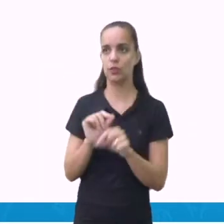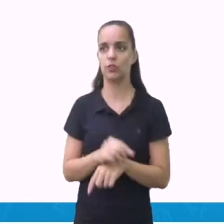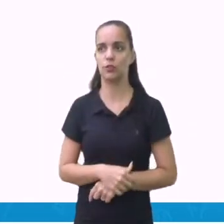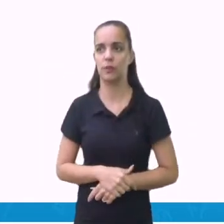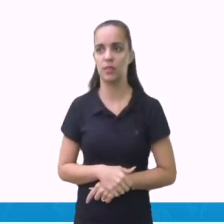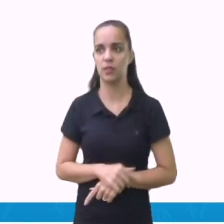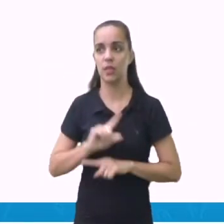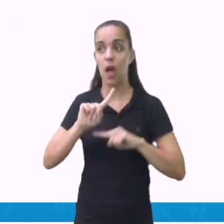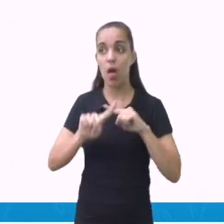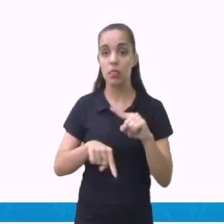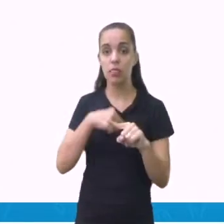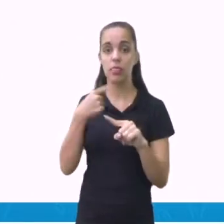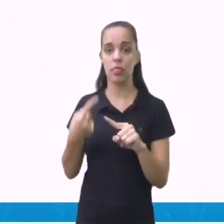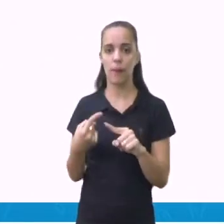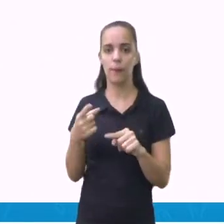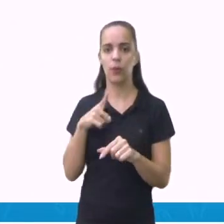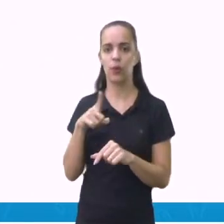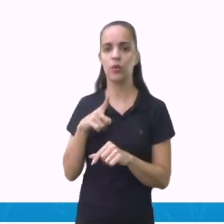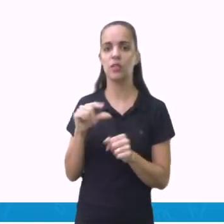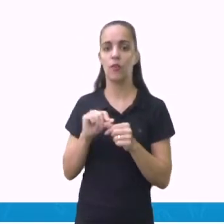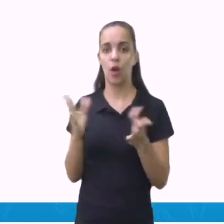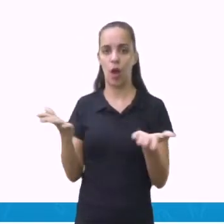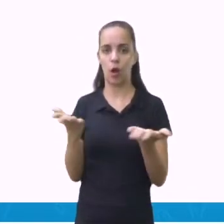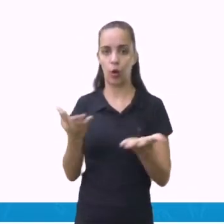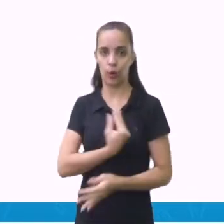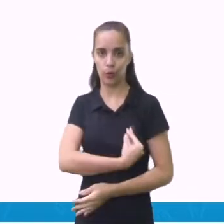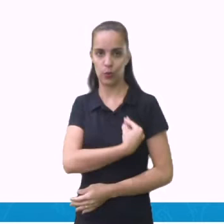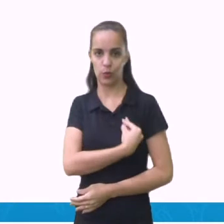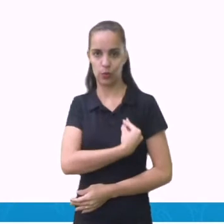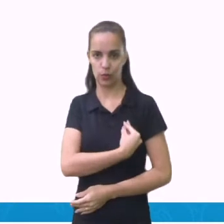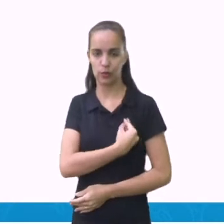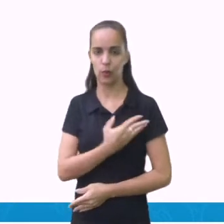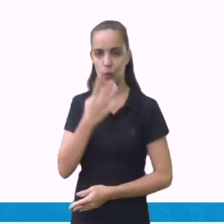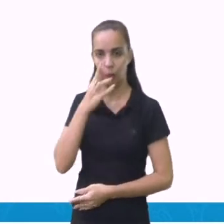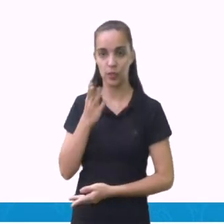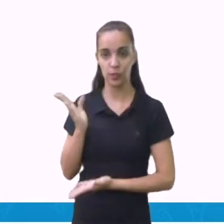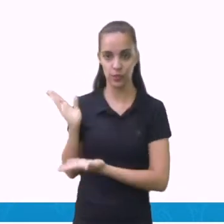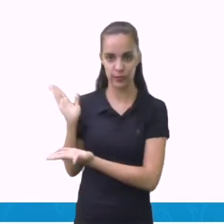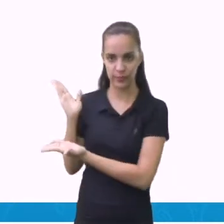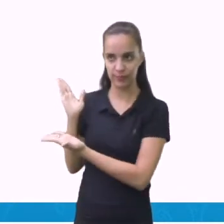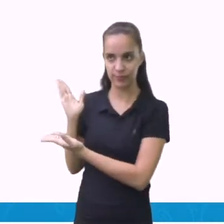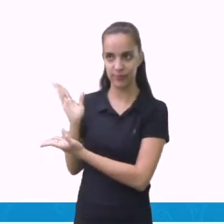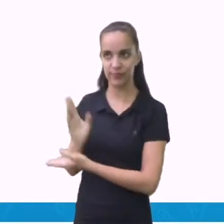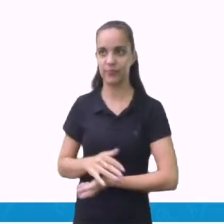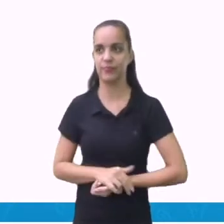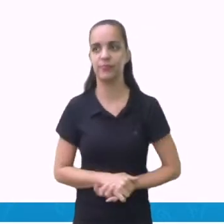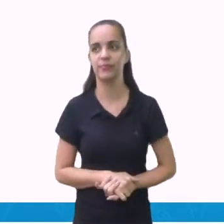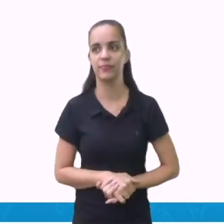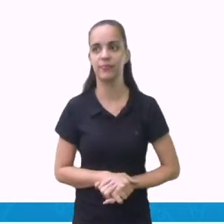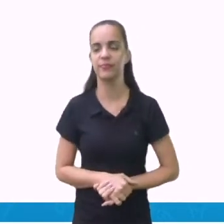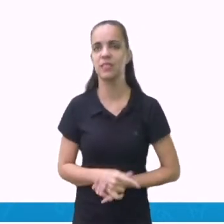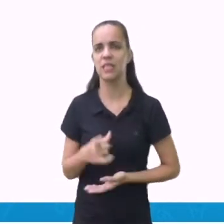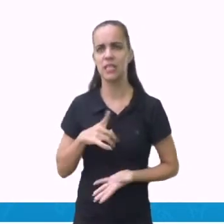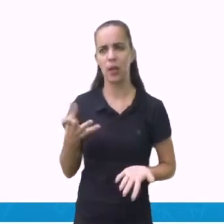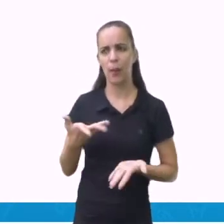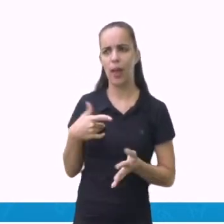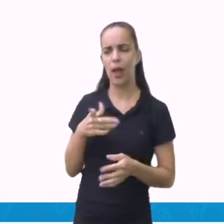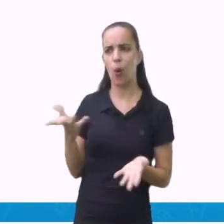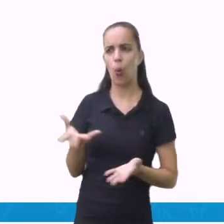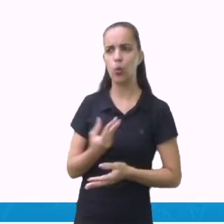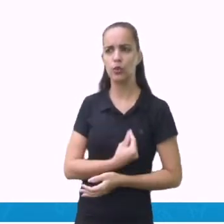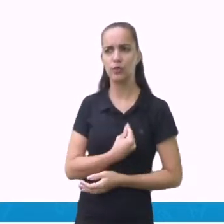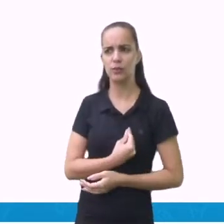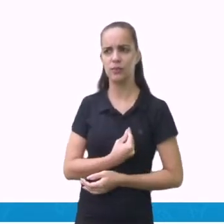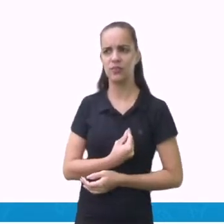pensada e depois com a sua execução, olha aí, ela atualmente. Dentro da arquitetura moderna, ela